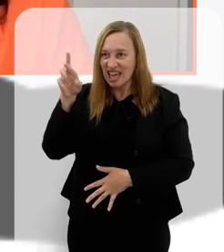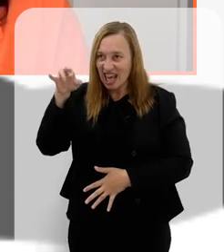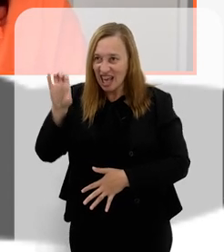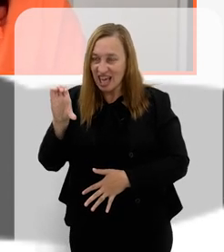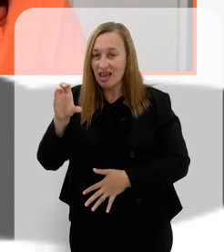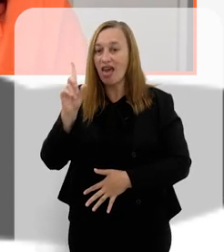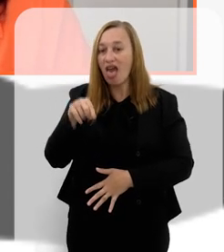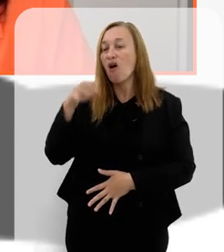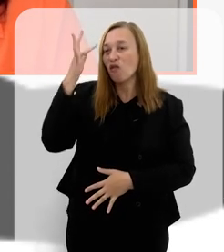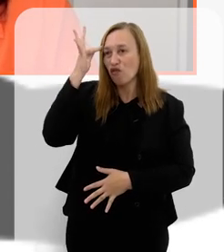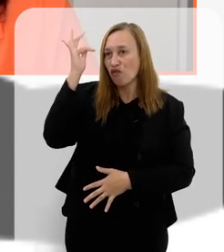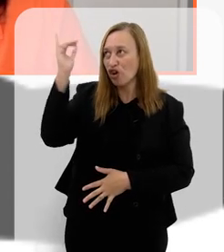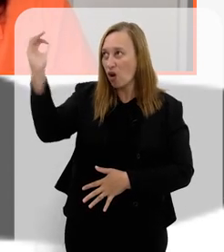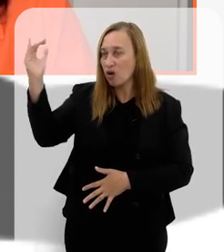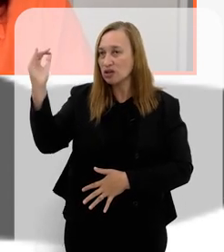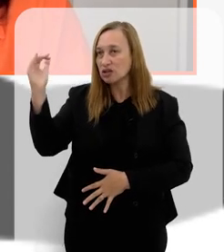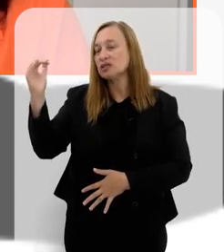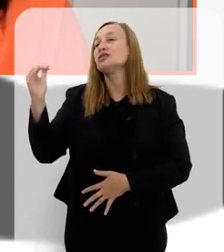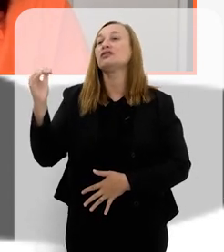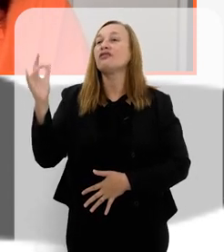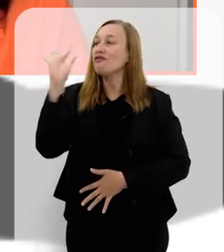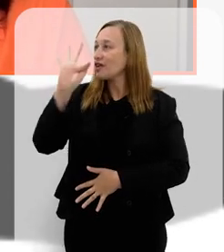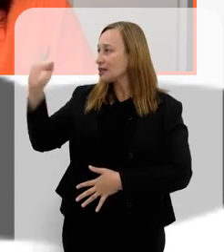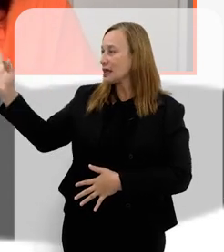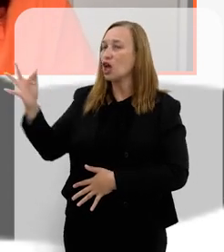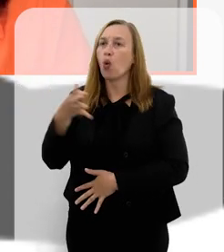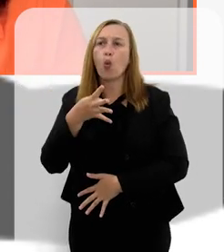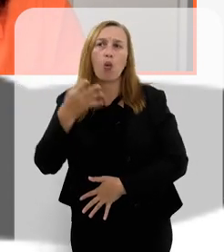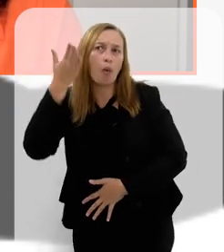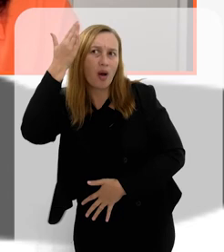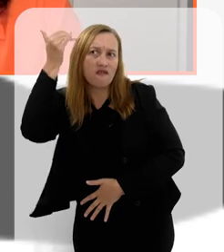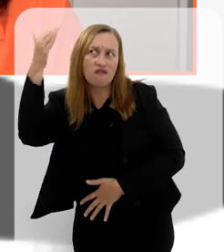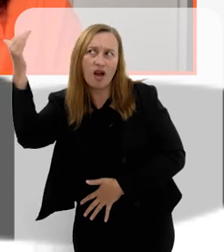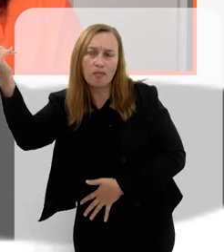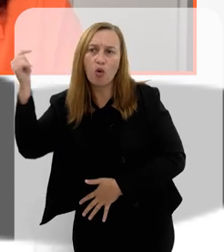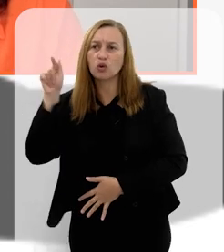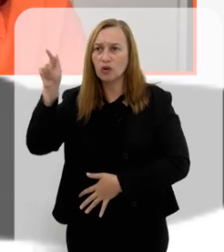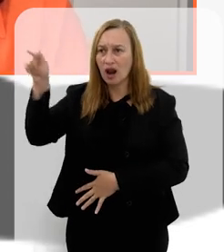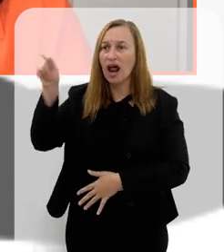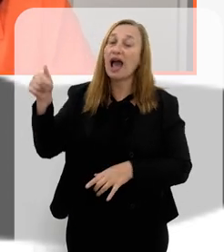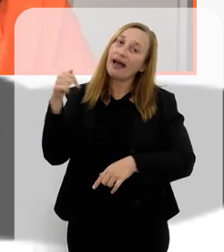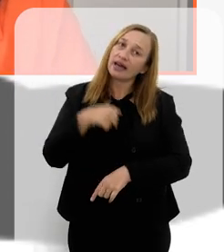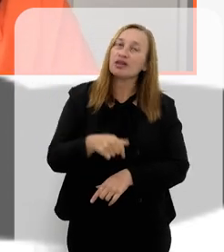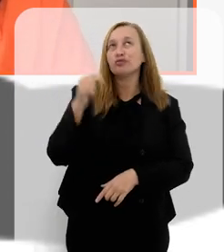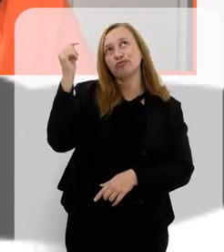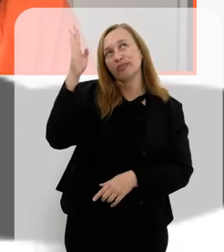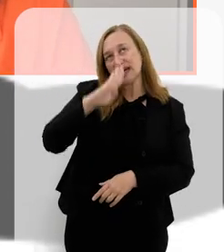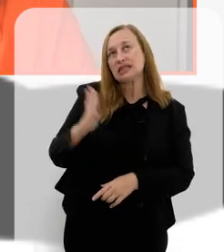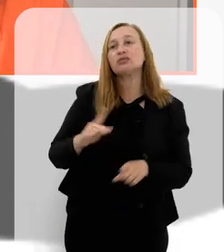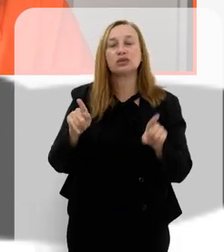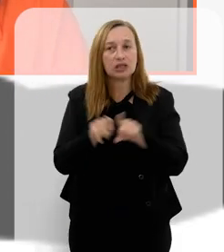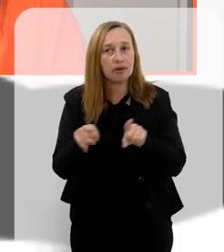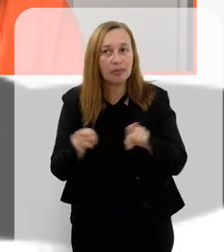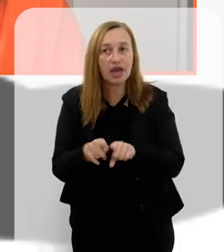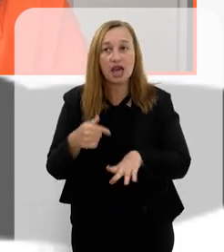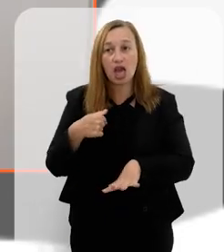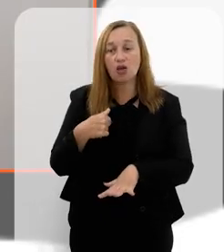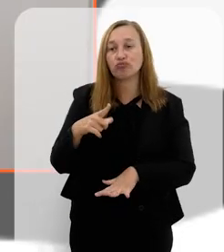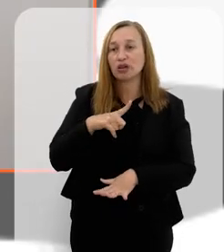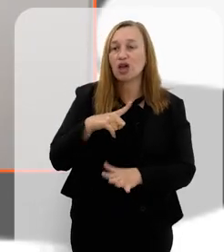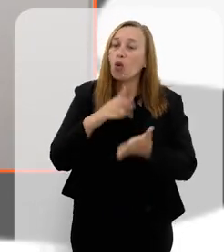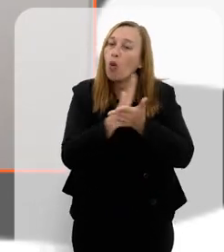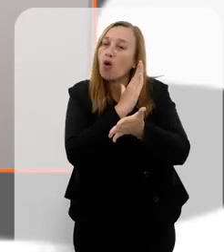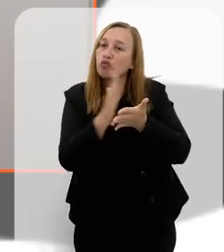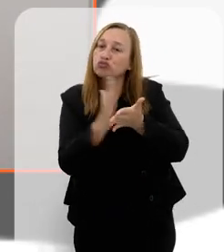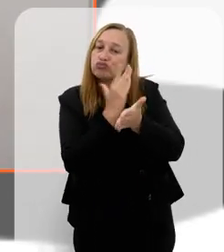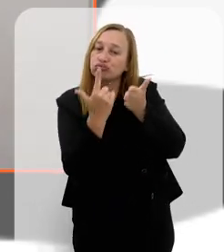ele é um filósofo francês, ele é bem conhecido na França, muito conhecido, até que no Brasil ele também é conhecido.